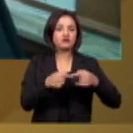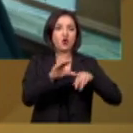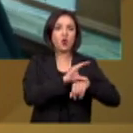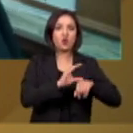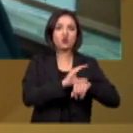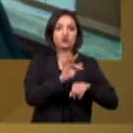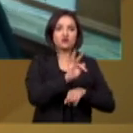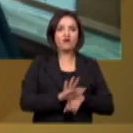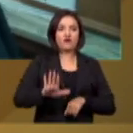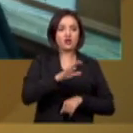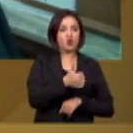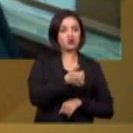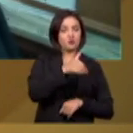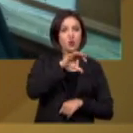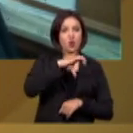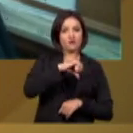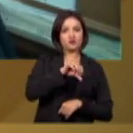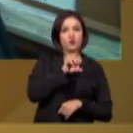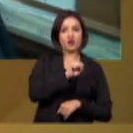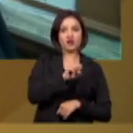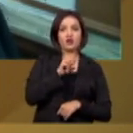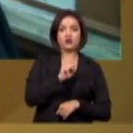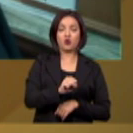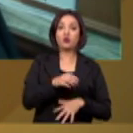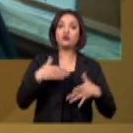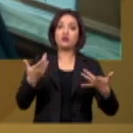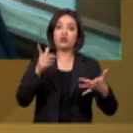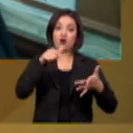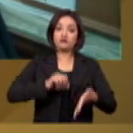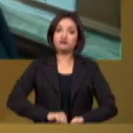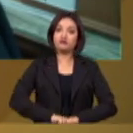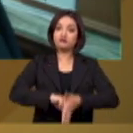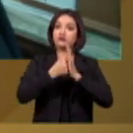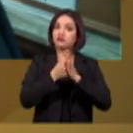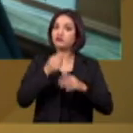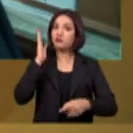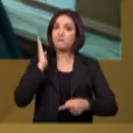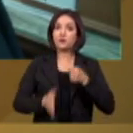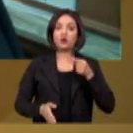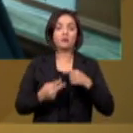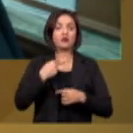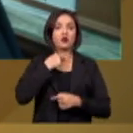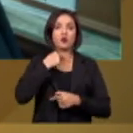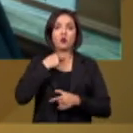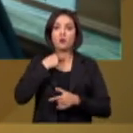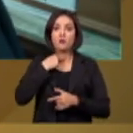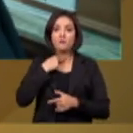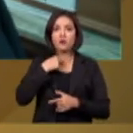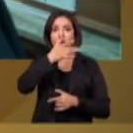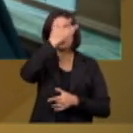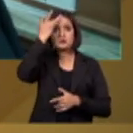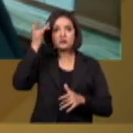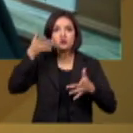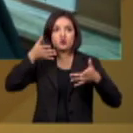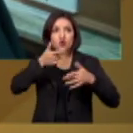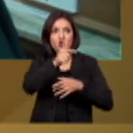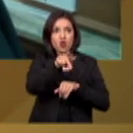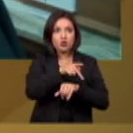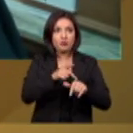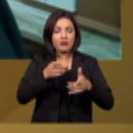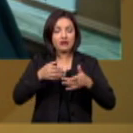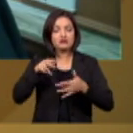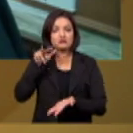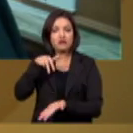de 1988 sendo vedada a exposição the stranger uso